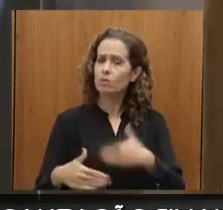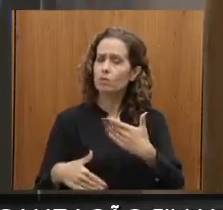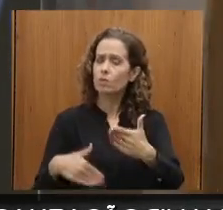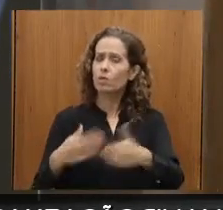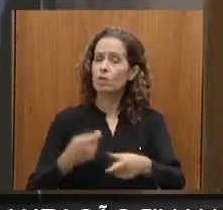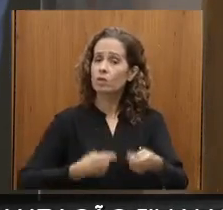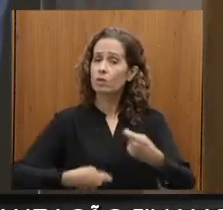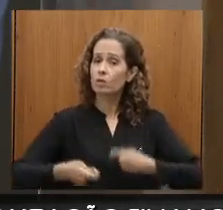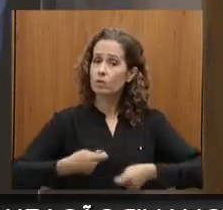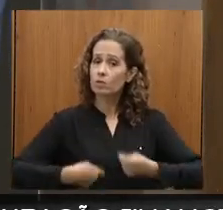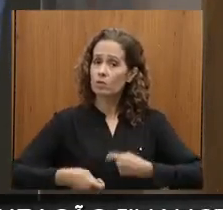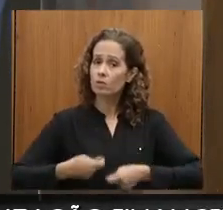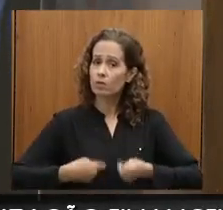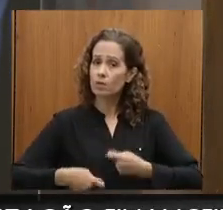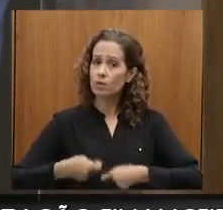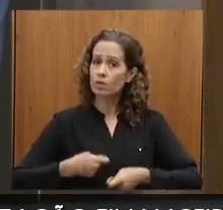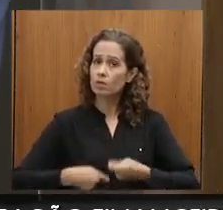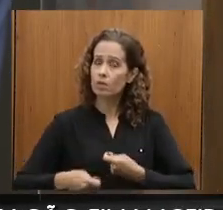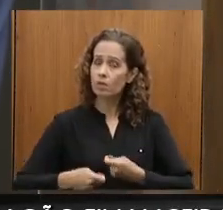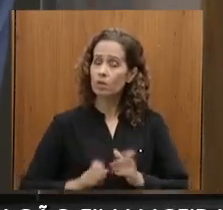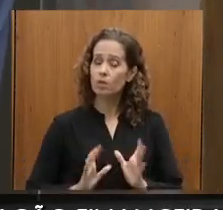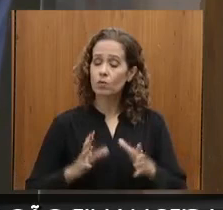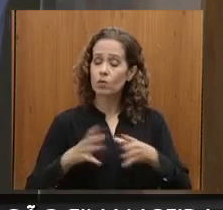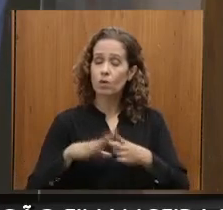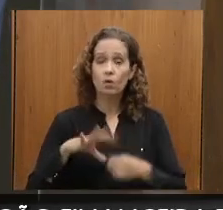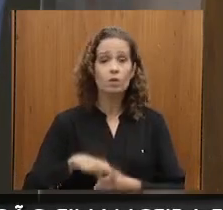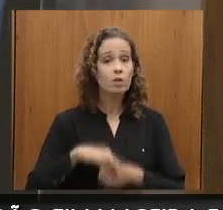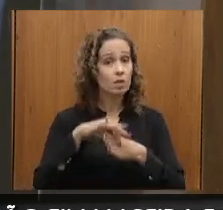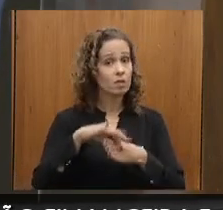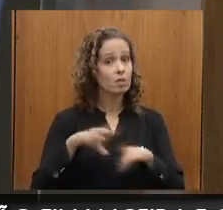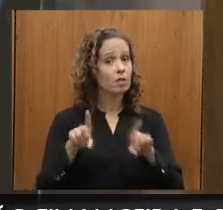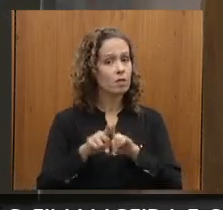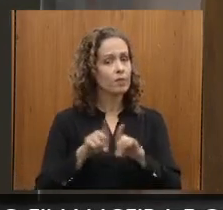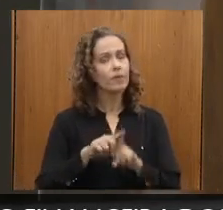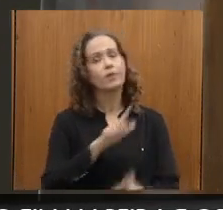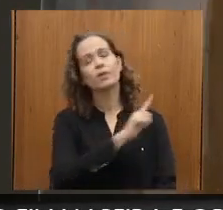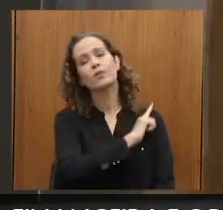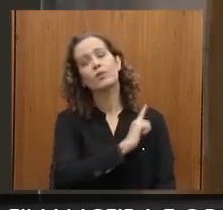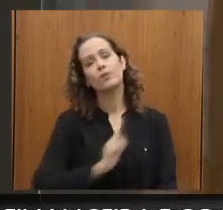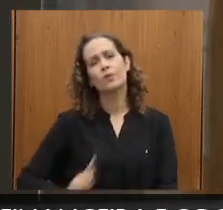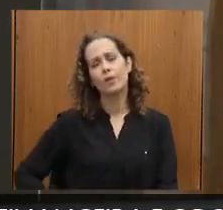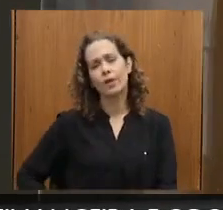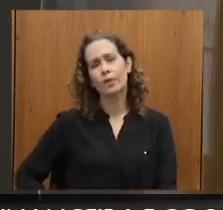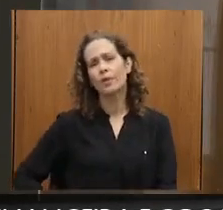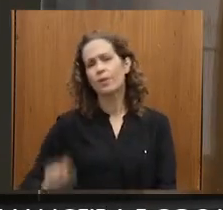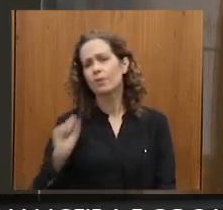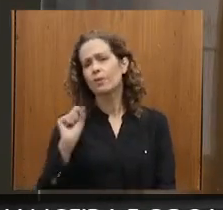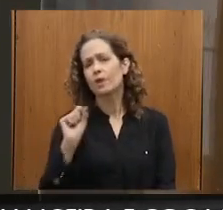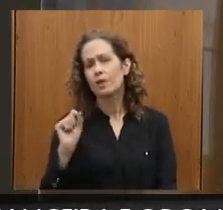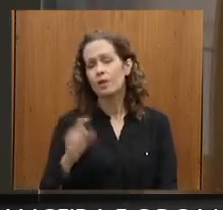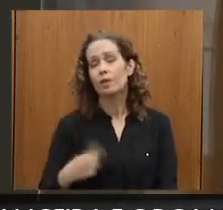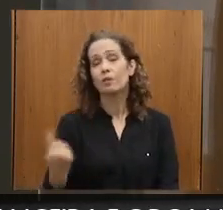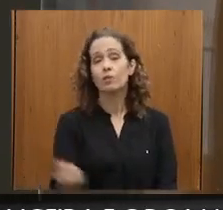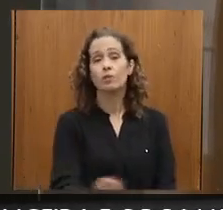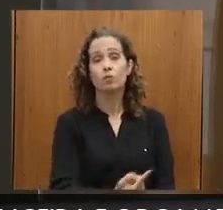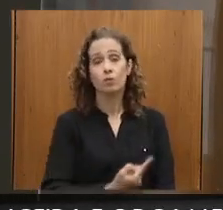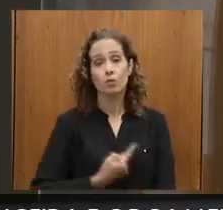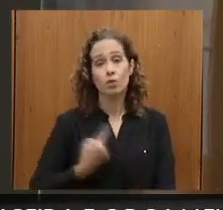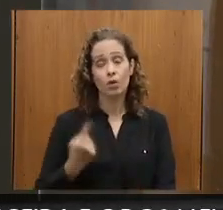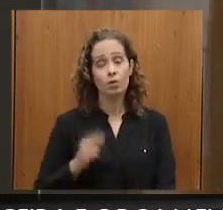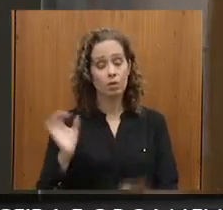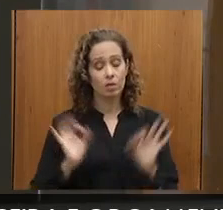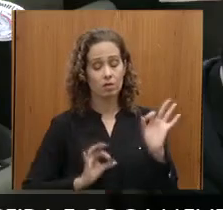negociação dos líderes, inclusive de governo, para que nós estabelecesse,